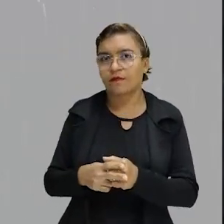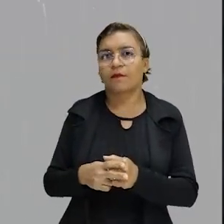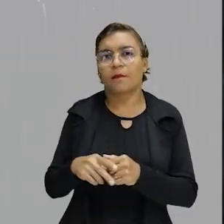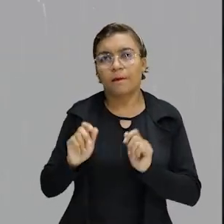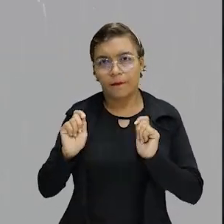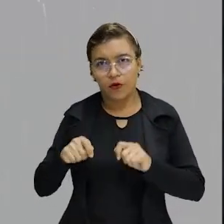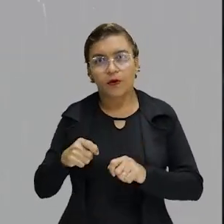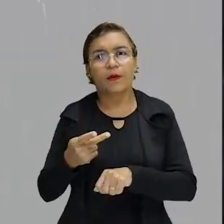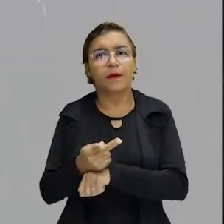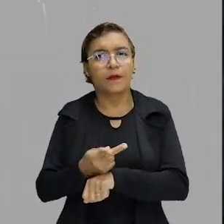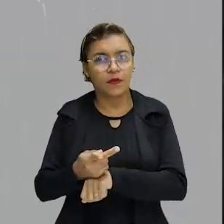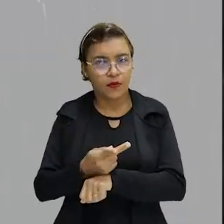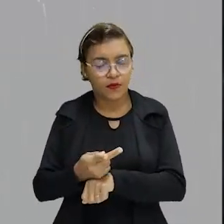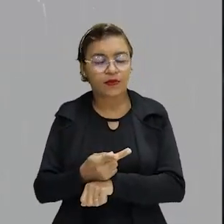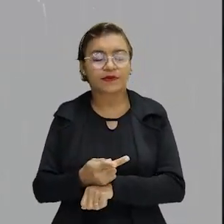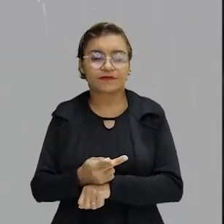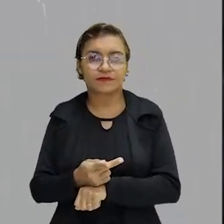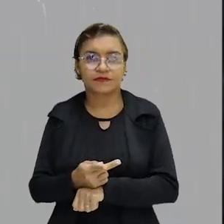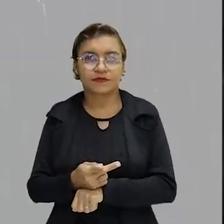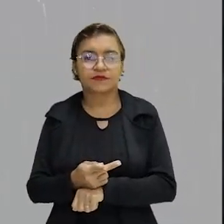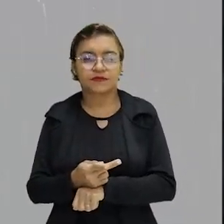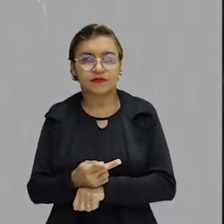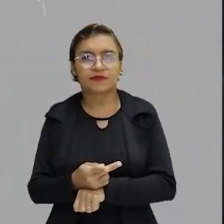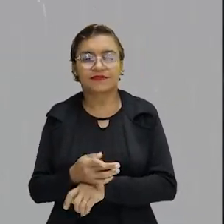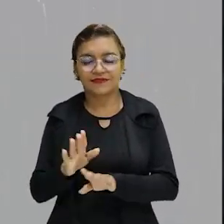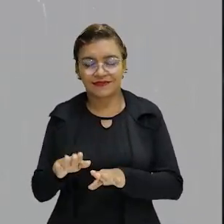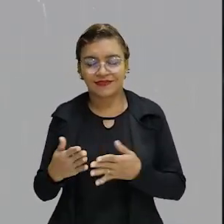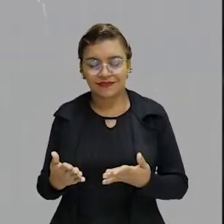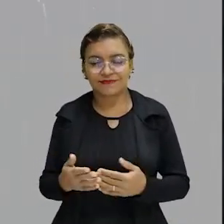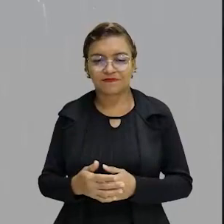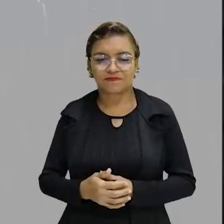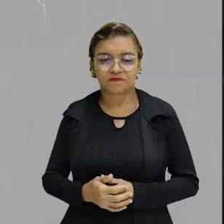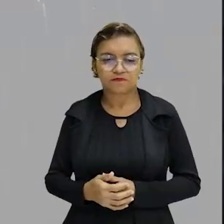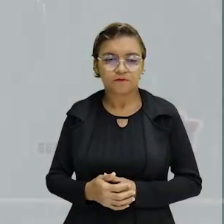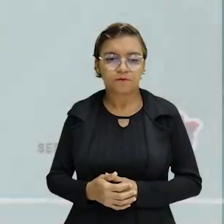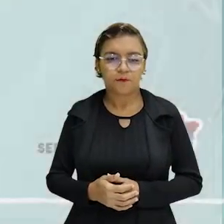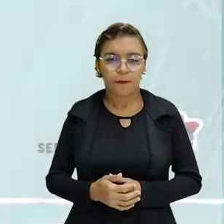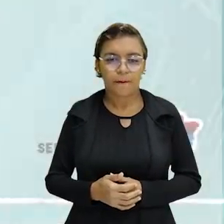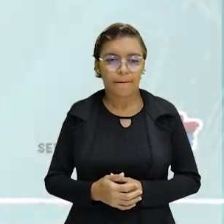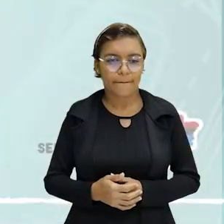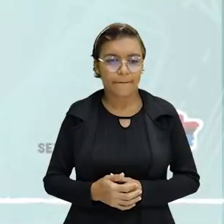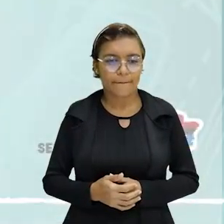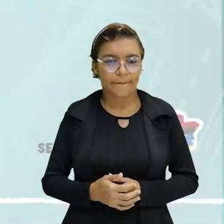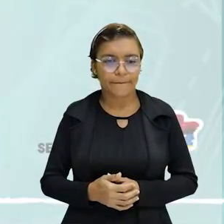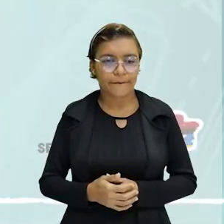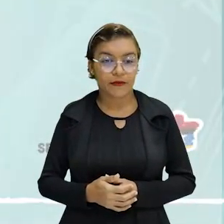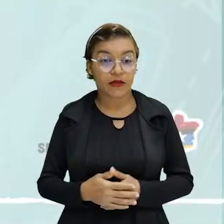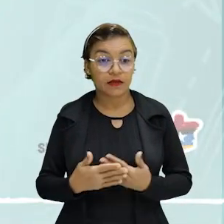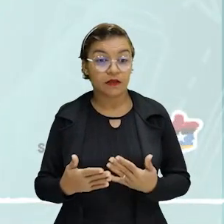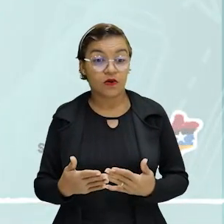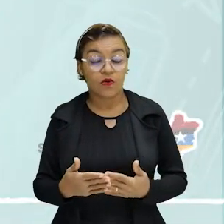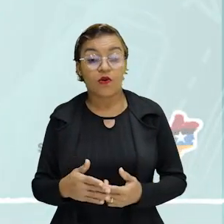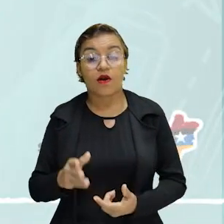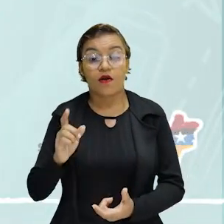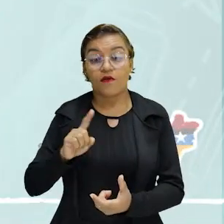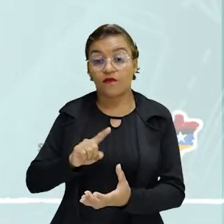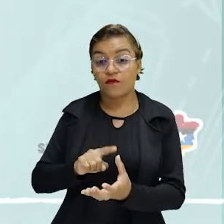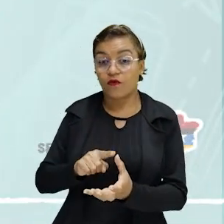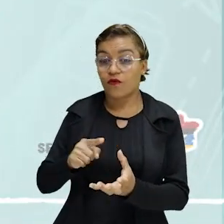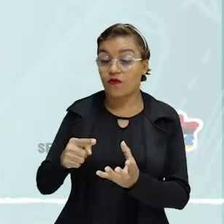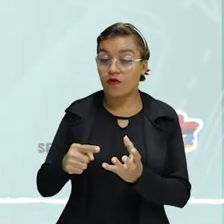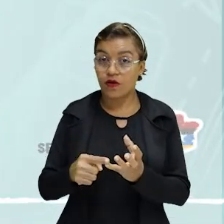de vocês. Não é para ir lá colar não, tá, turma? É só para tirar a dúvida de vocês. Vogal e consoante de ligação. É importante